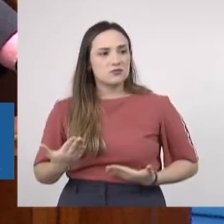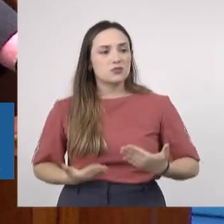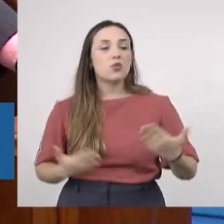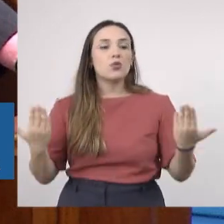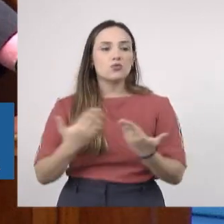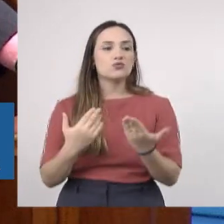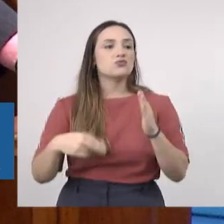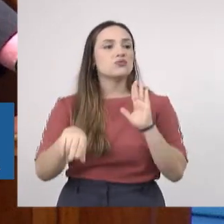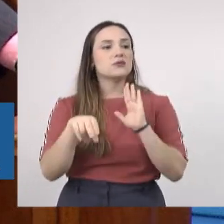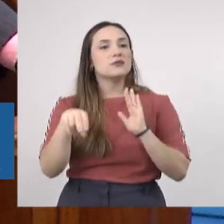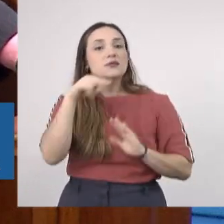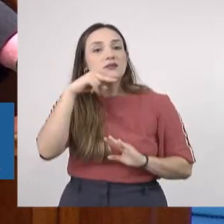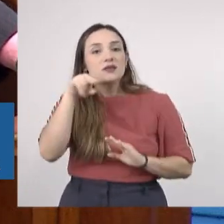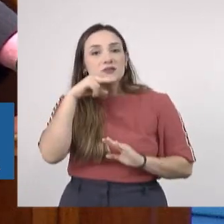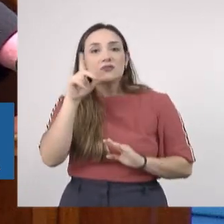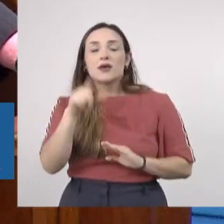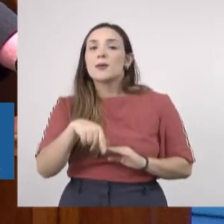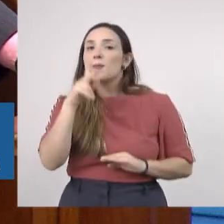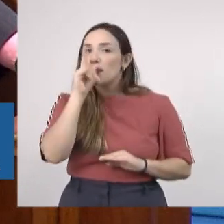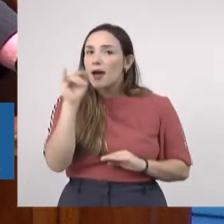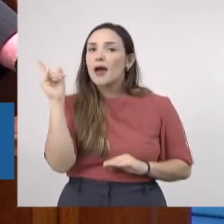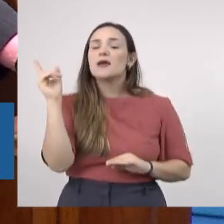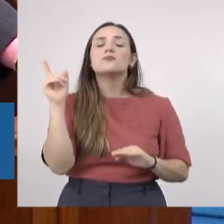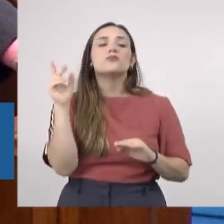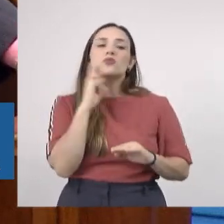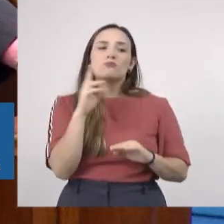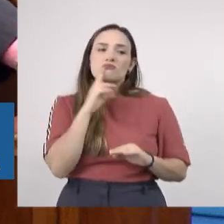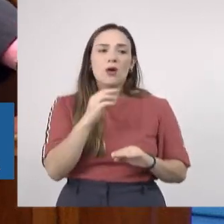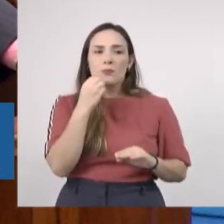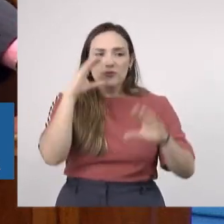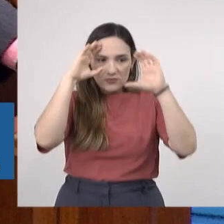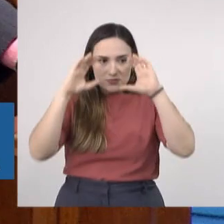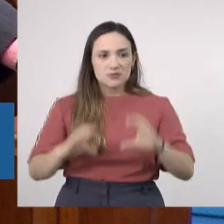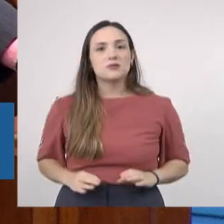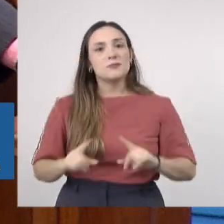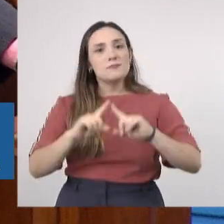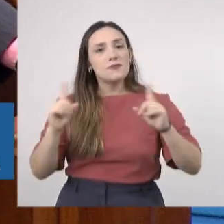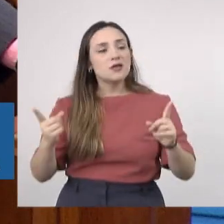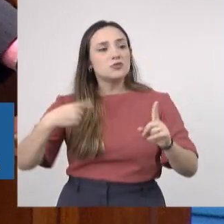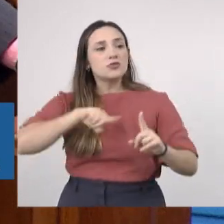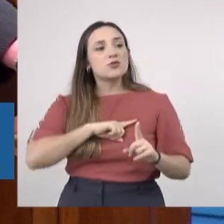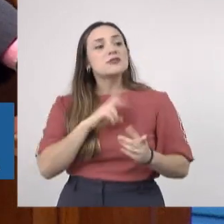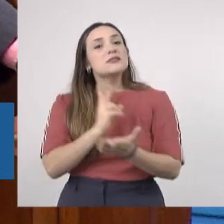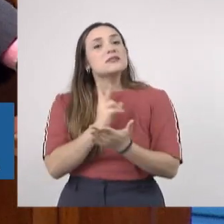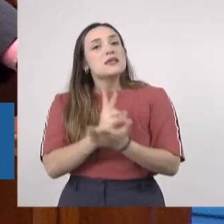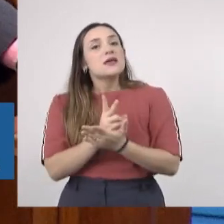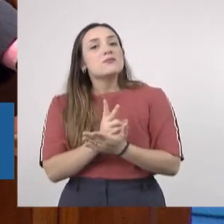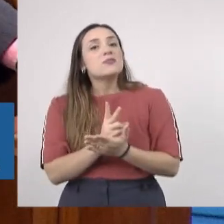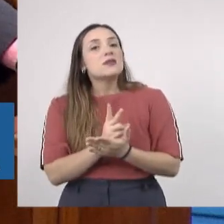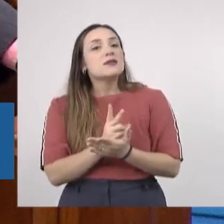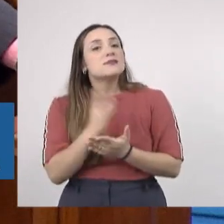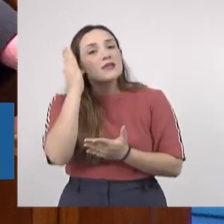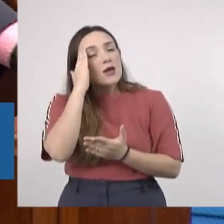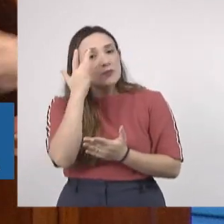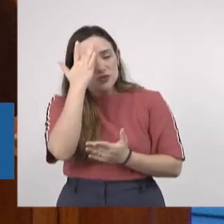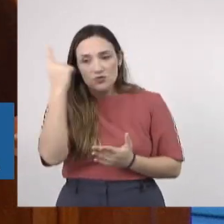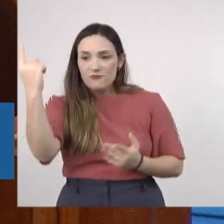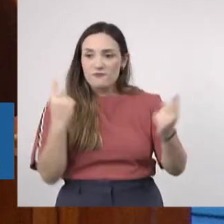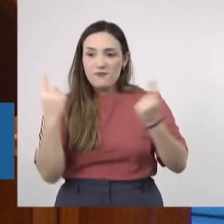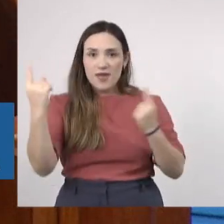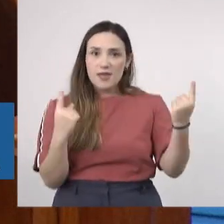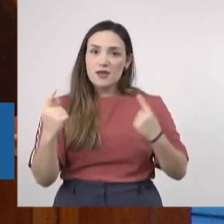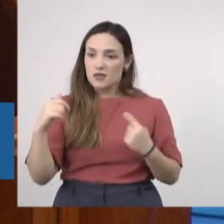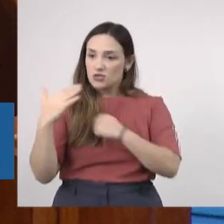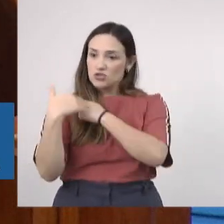dela, como ela disse, é um pai de família, um bom cidadão. E essas pessoas que buscam diariamente o Conselho Tutelar, certamente é por confiar. A